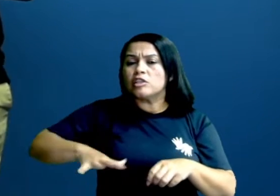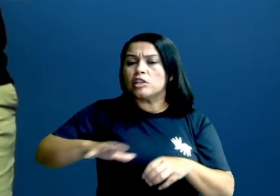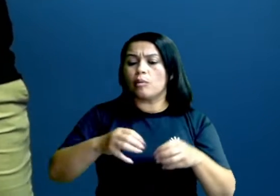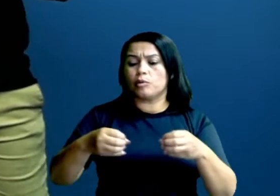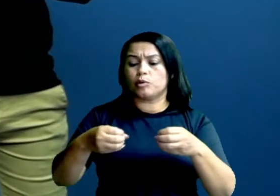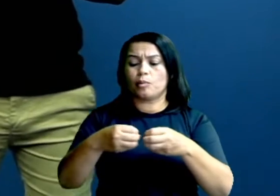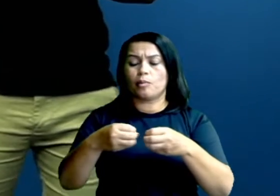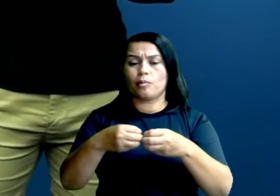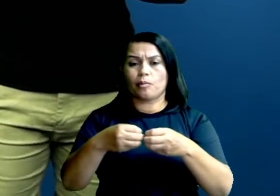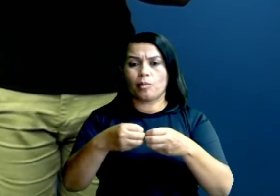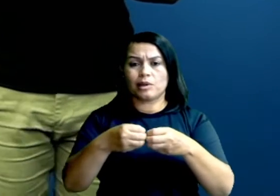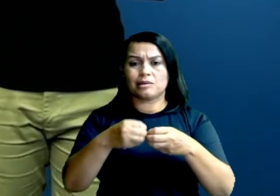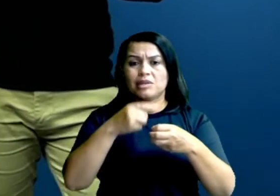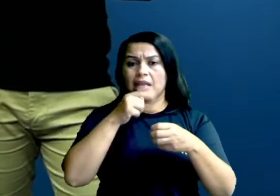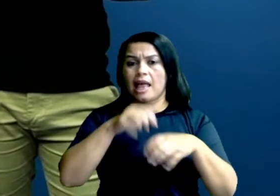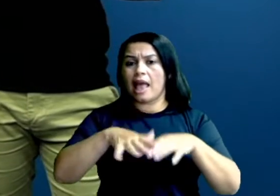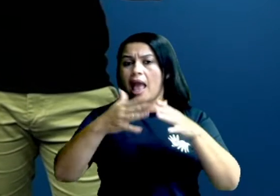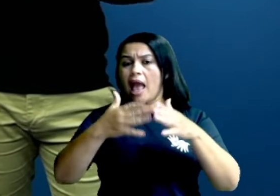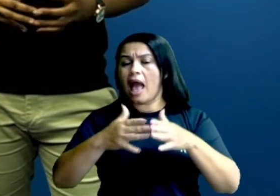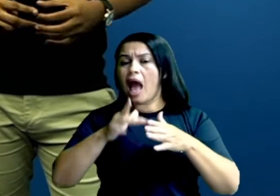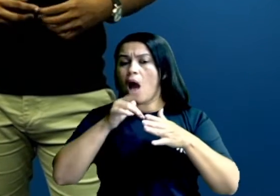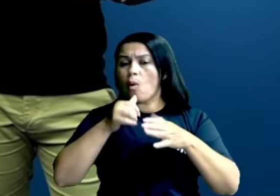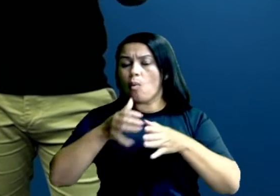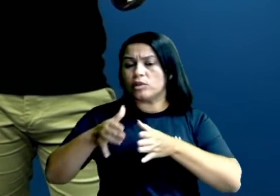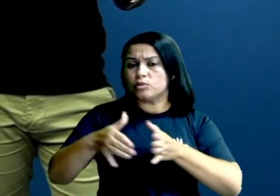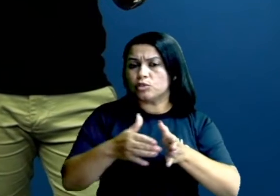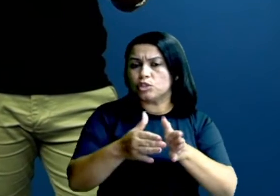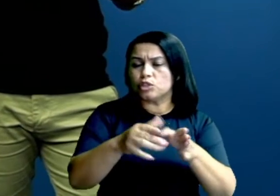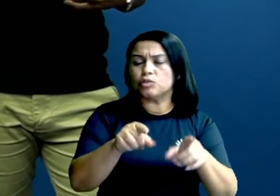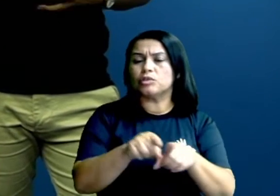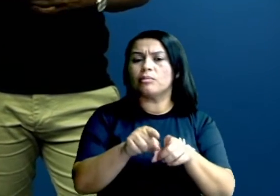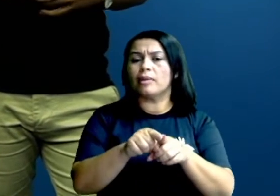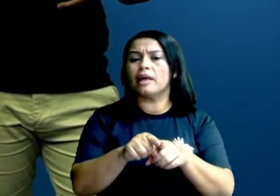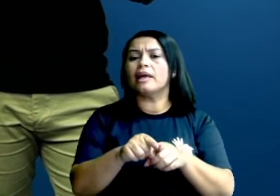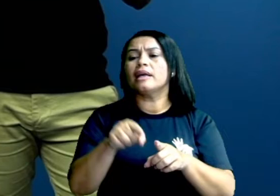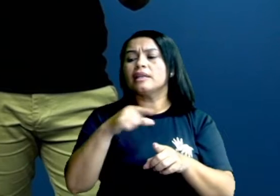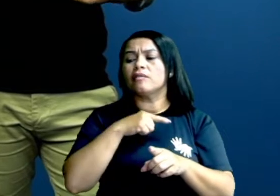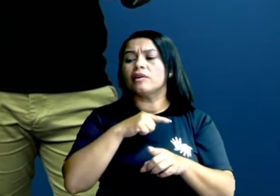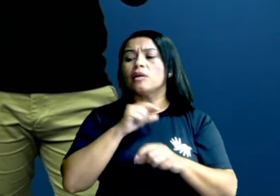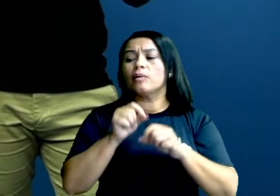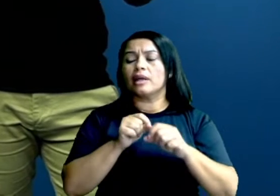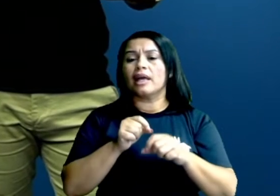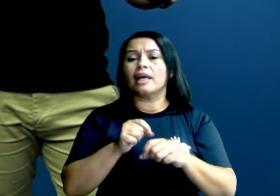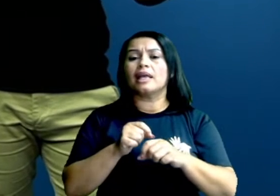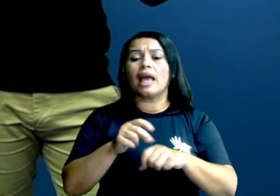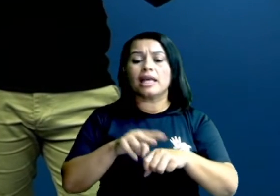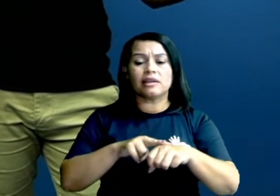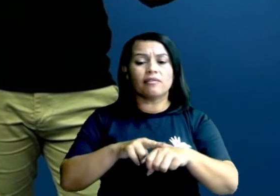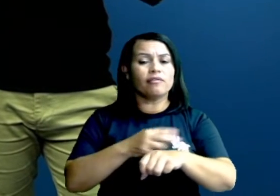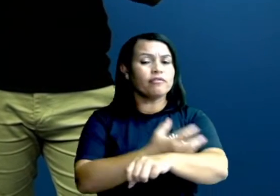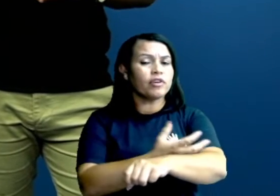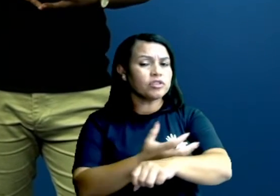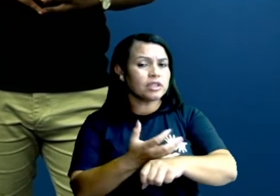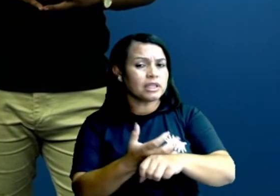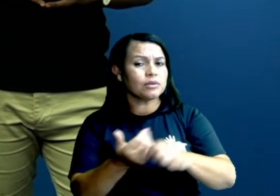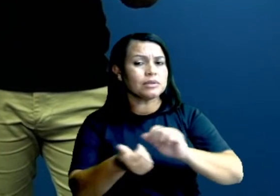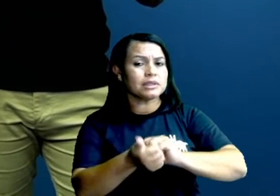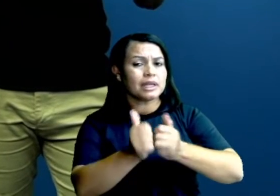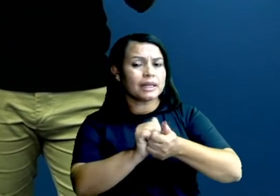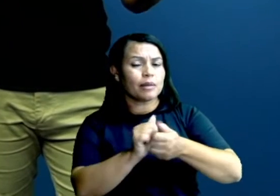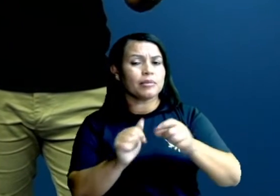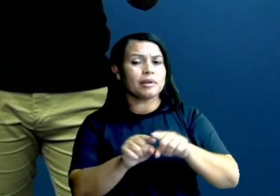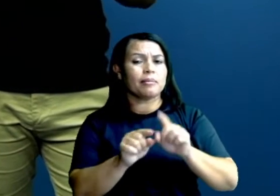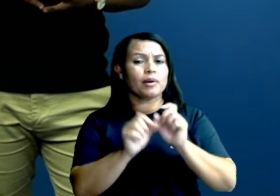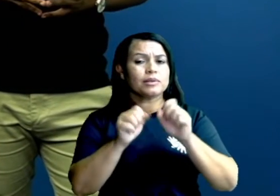muito próximo desses canais fluviais, muito próximo desses rios, e isso vai fazer com que essa vegetação ela tenha que se adaptar a essa condição de